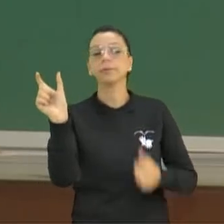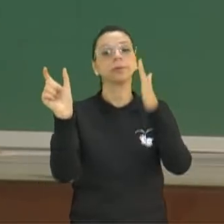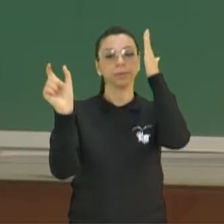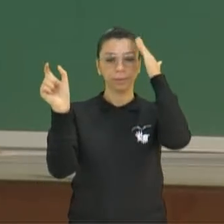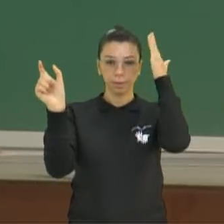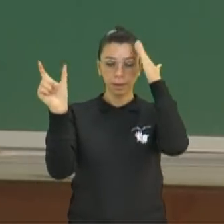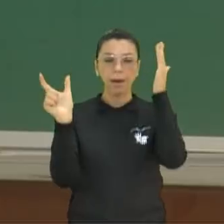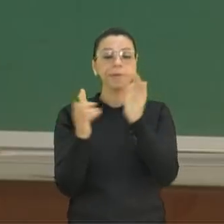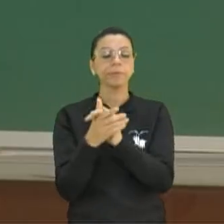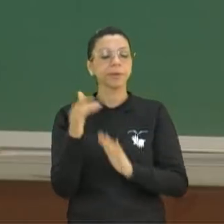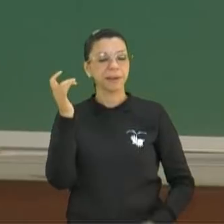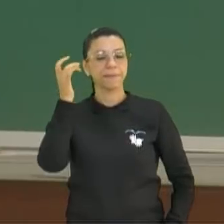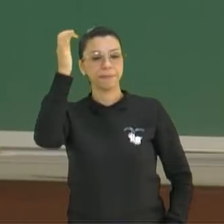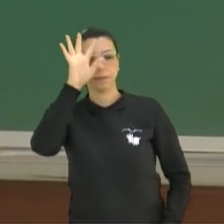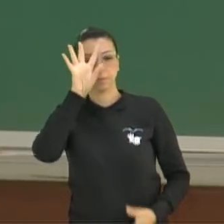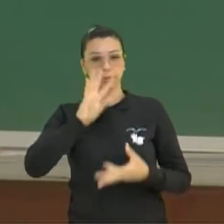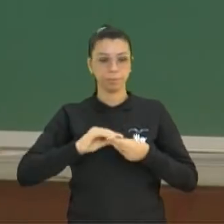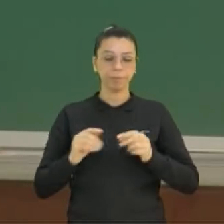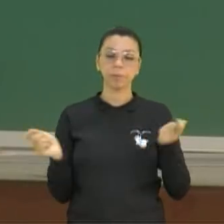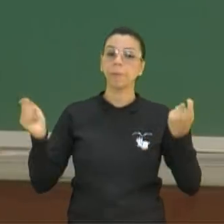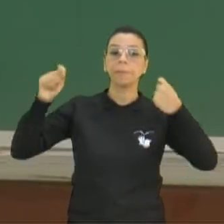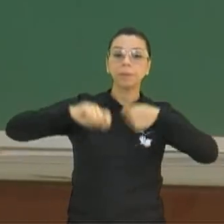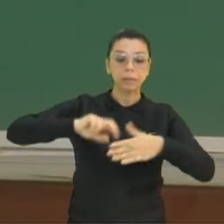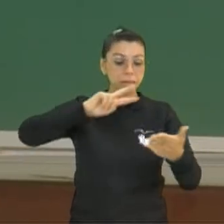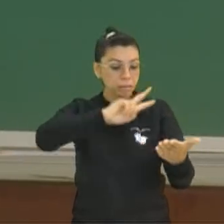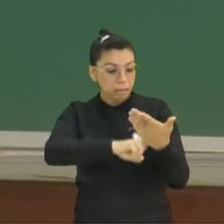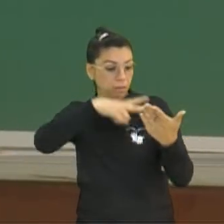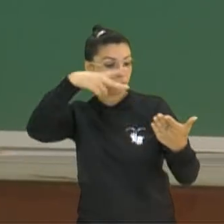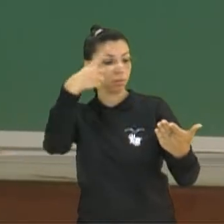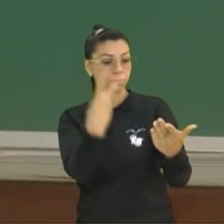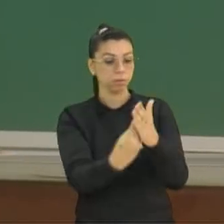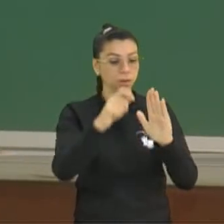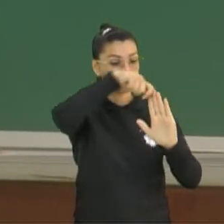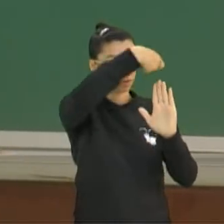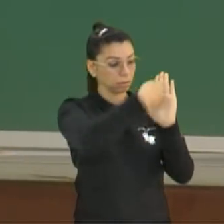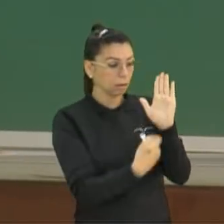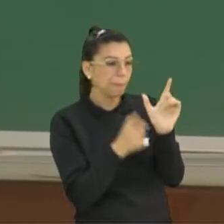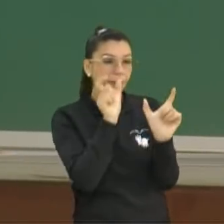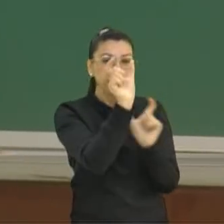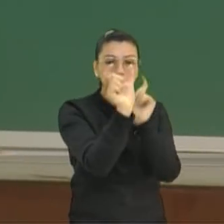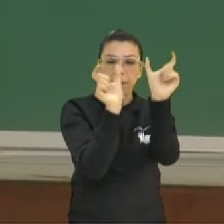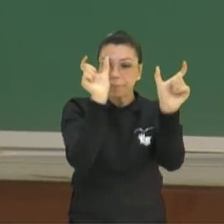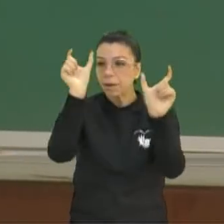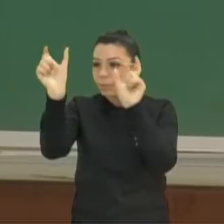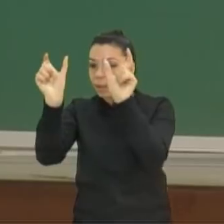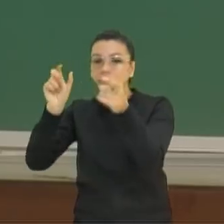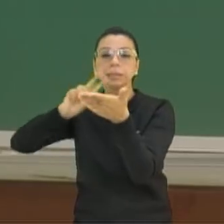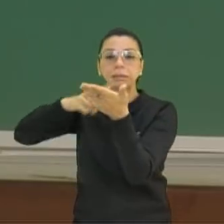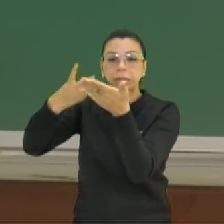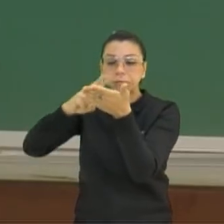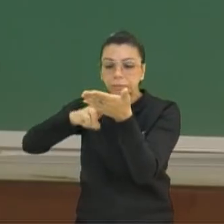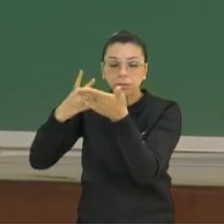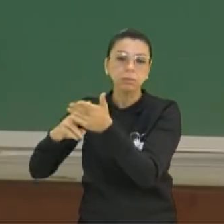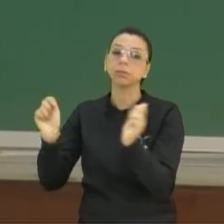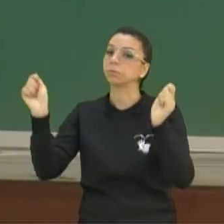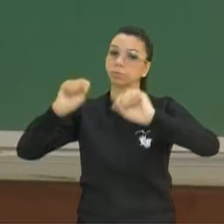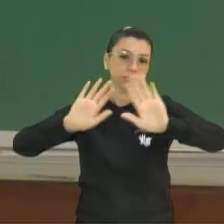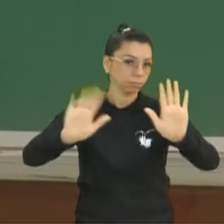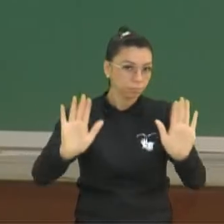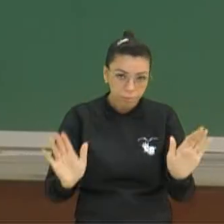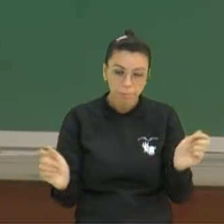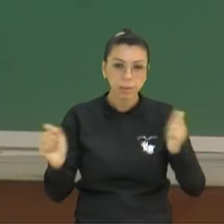fica fácil para você entender. Não precisa traduzir o texto, gente, de palavrinha por palavrinha, certo? Você precisa entender